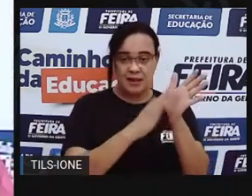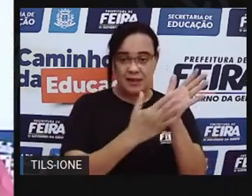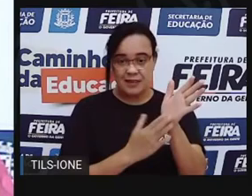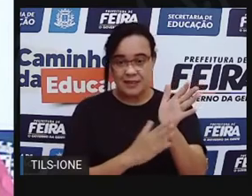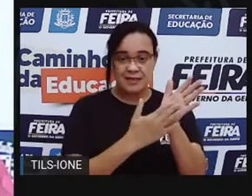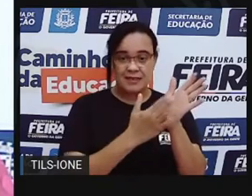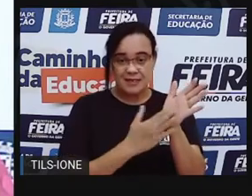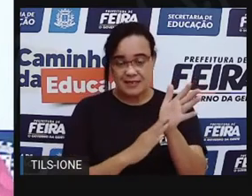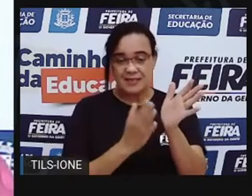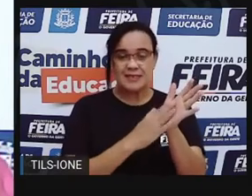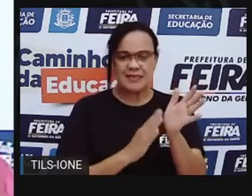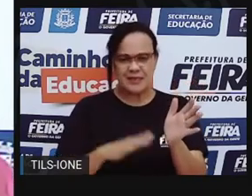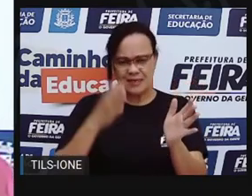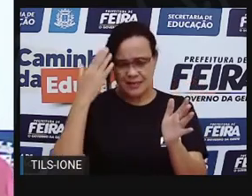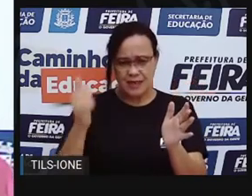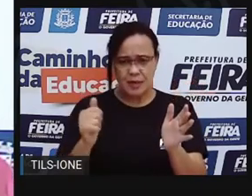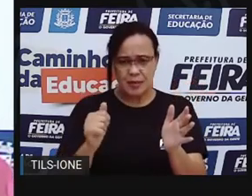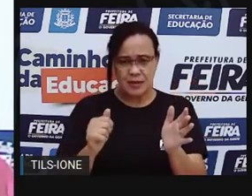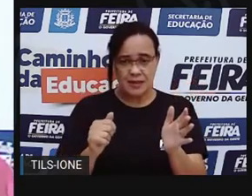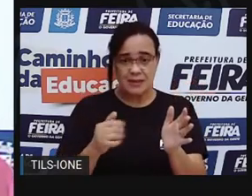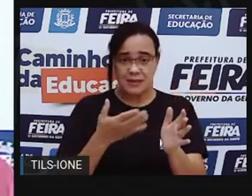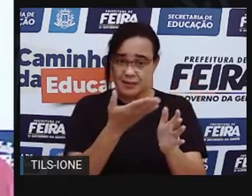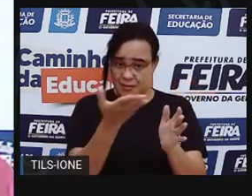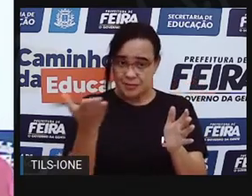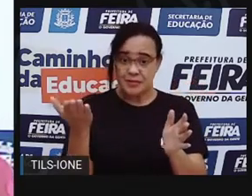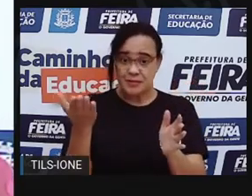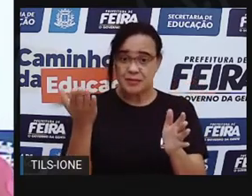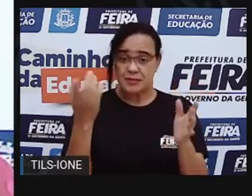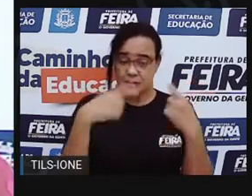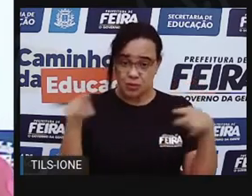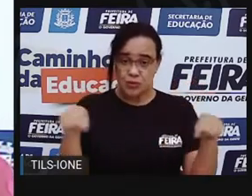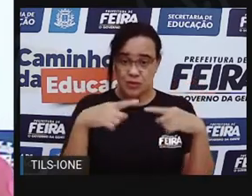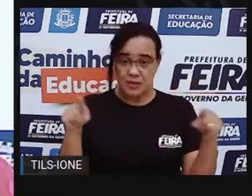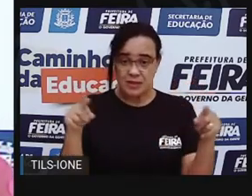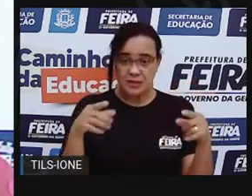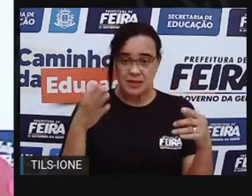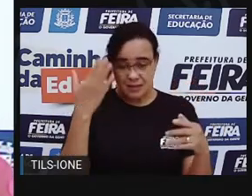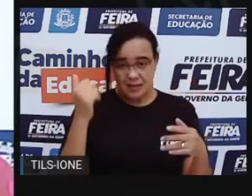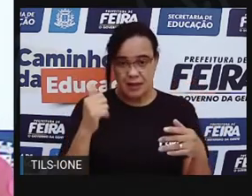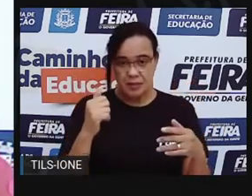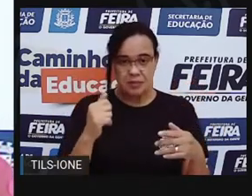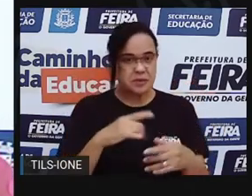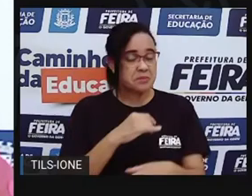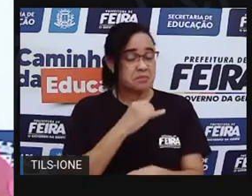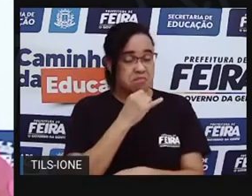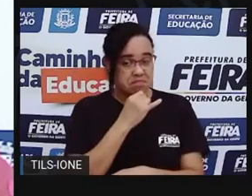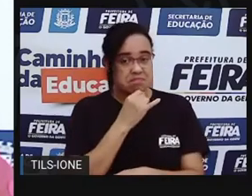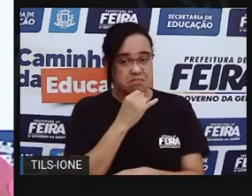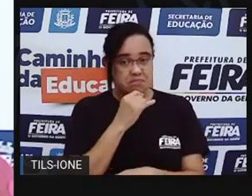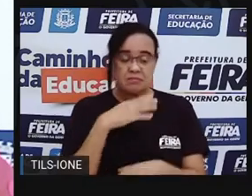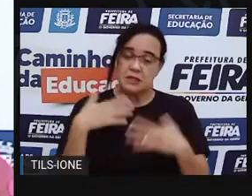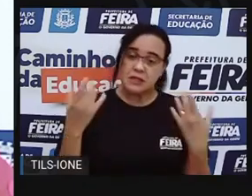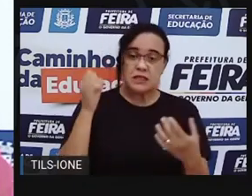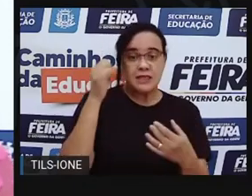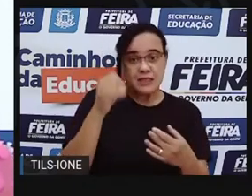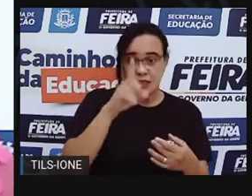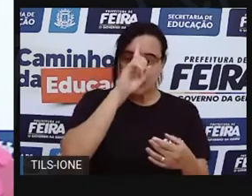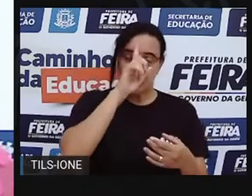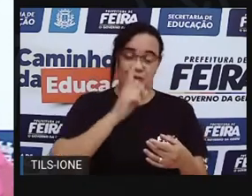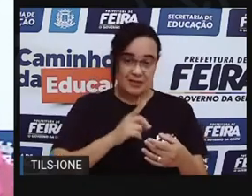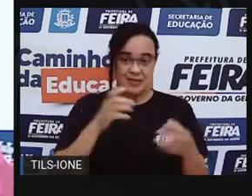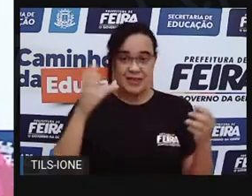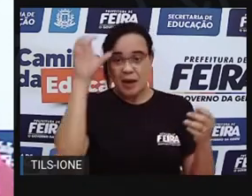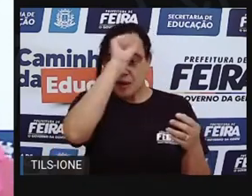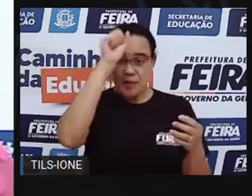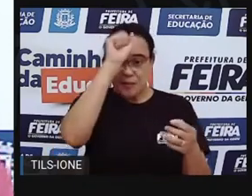gente adora cantar Samba Lelê. Você sabe cantar música? Será que a meninada de casa sabe? Quem não sabe vai aprender. Então vamos